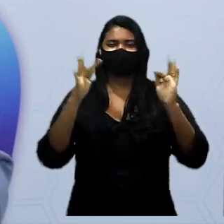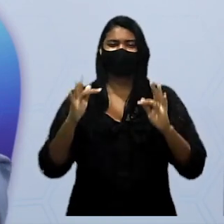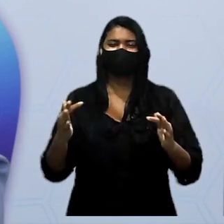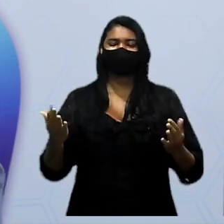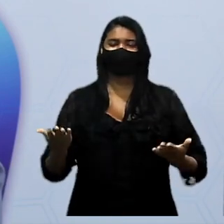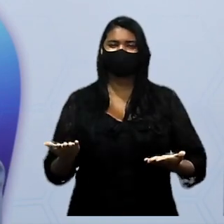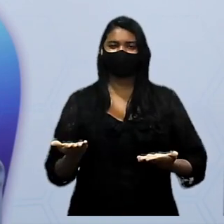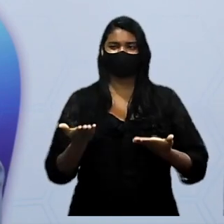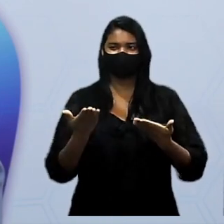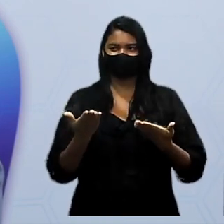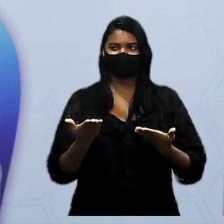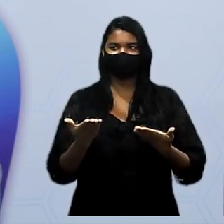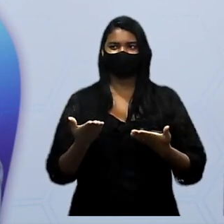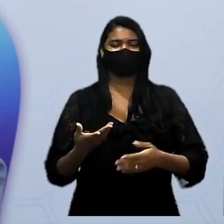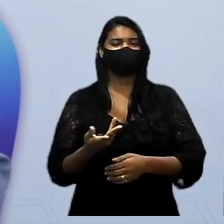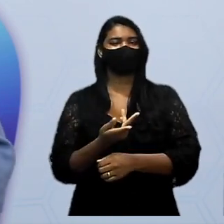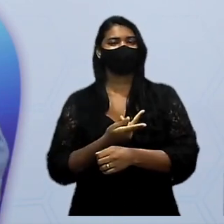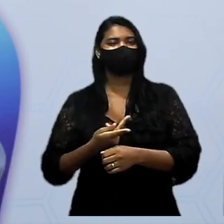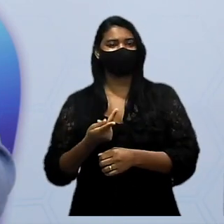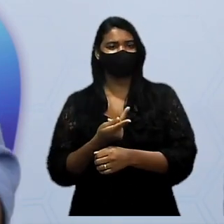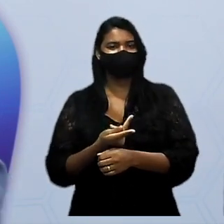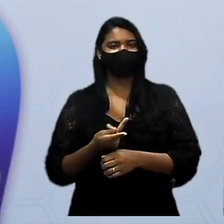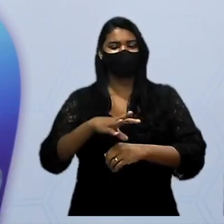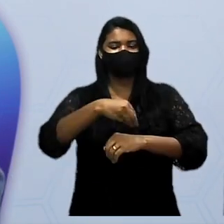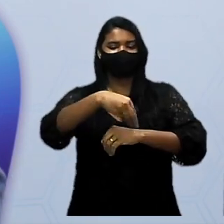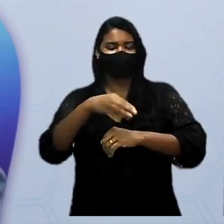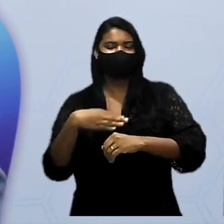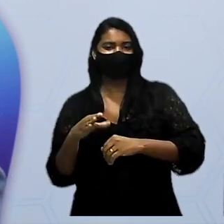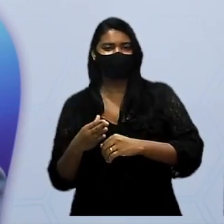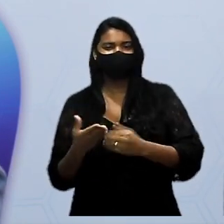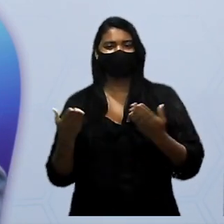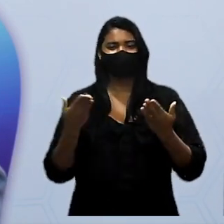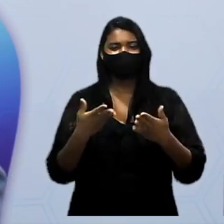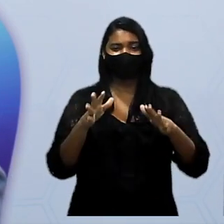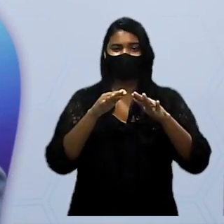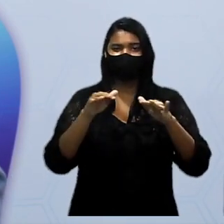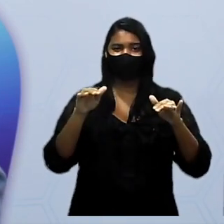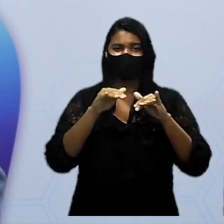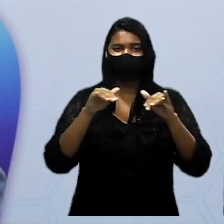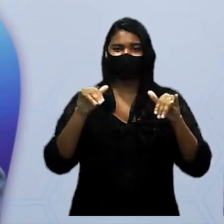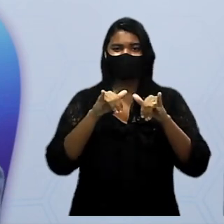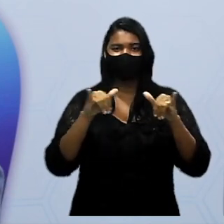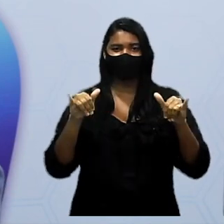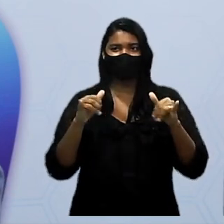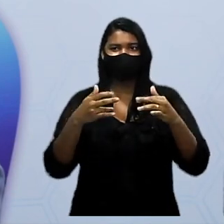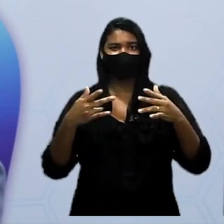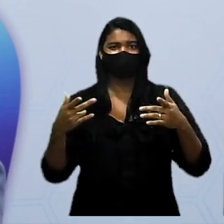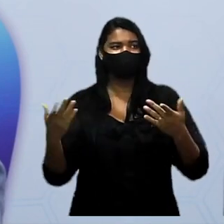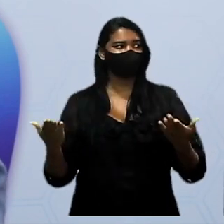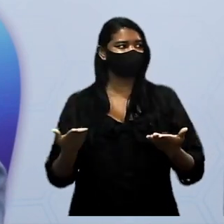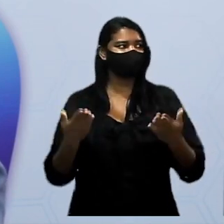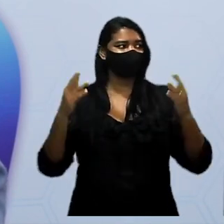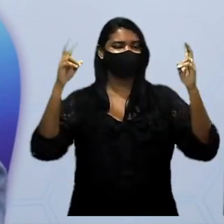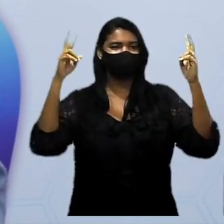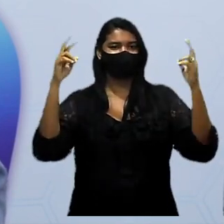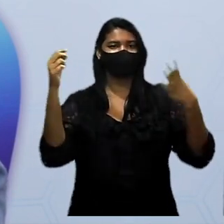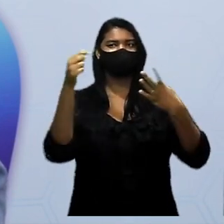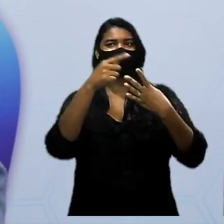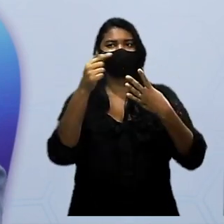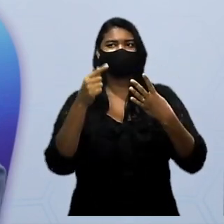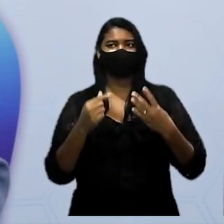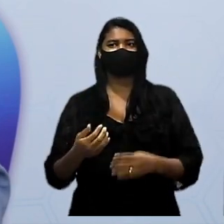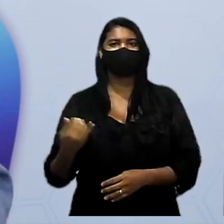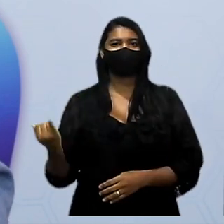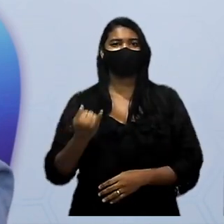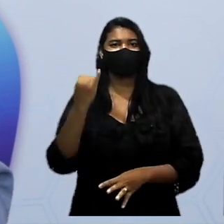aqui procurando dividir um pouquinho de algumas informações sobre duas temáticas extremamente